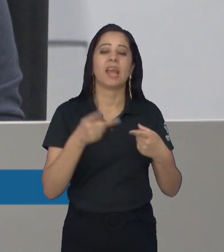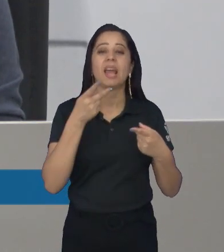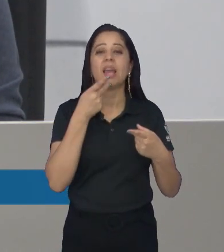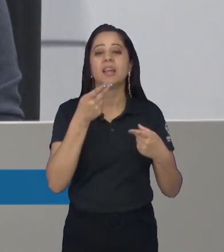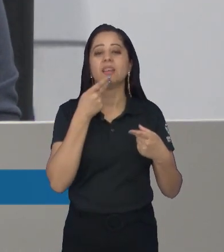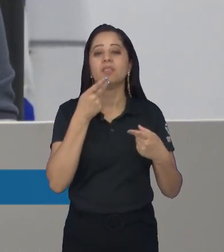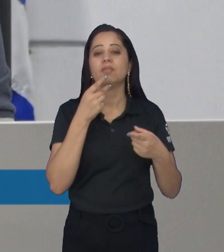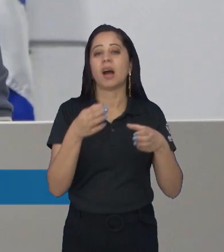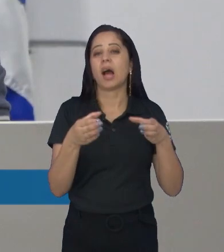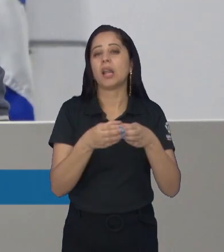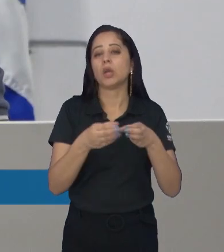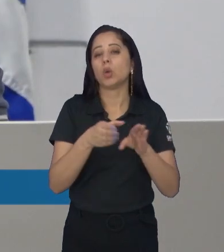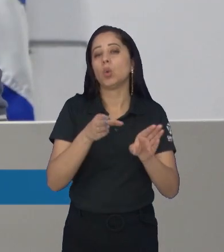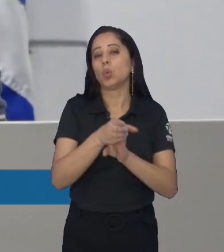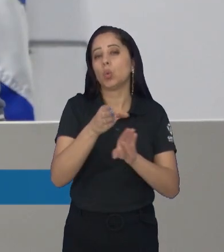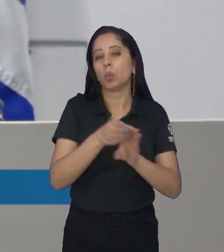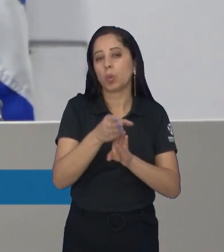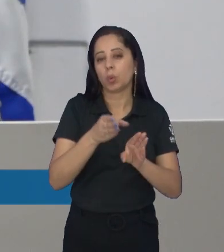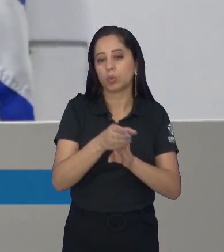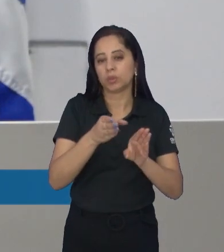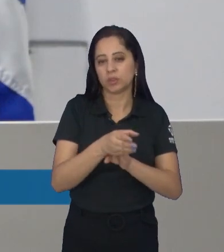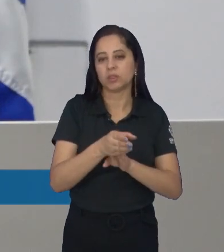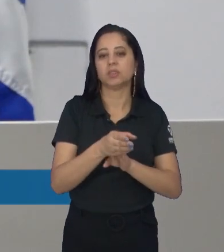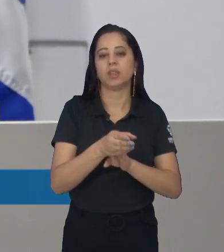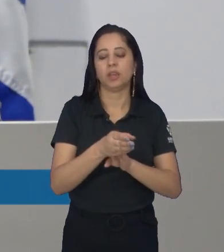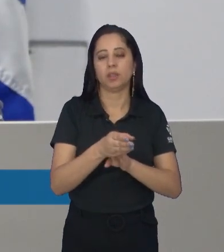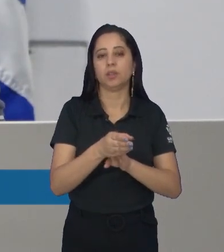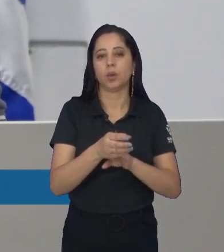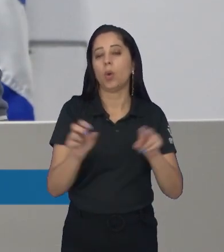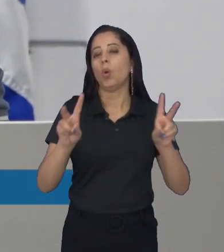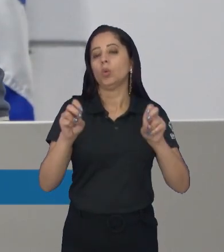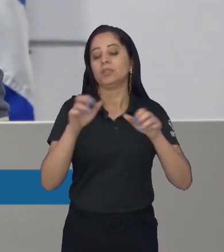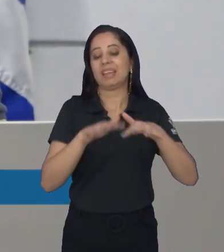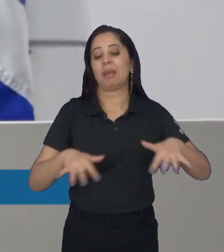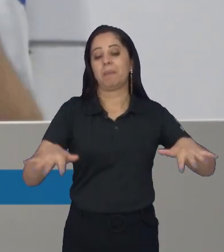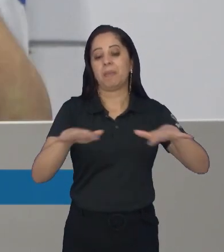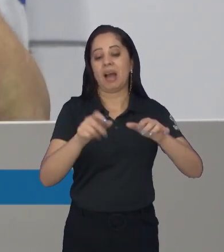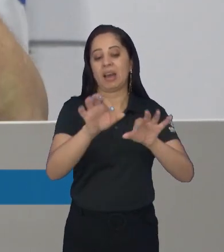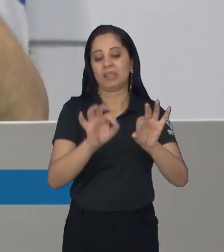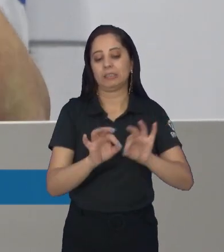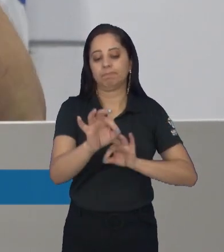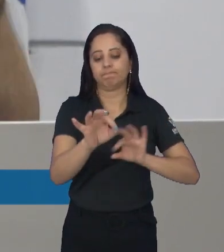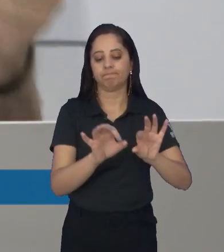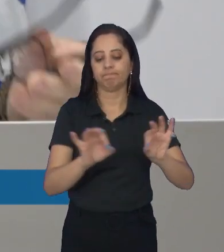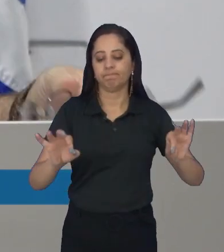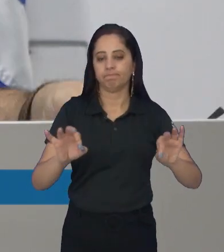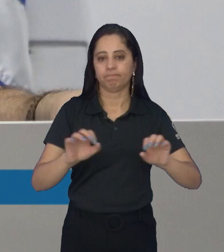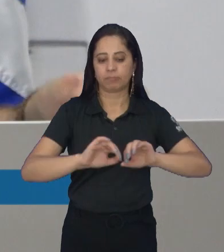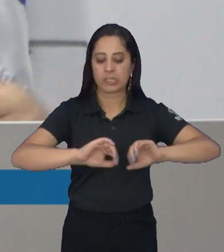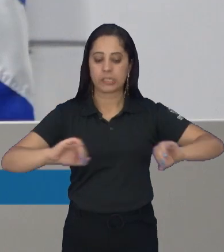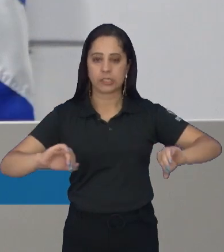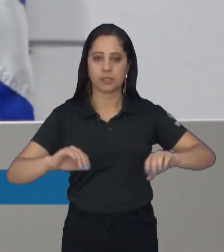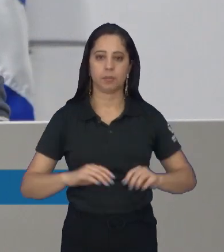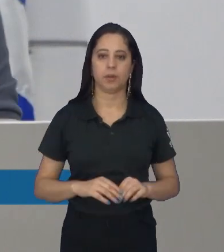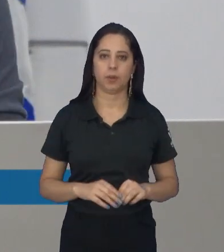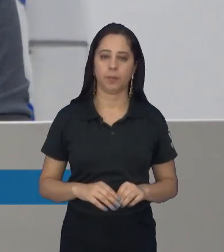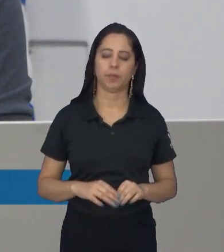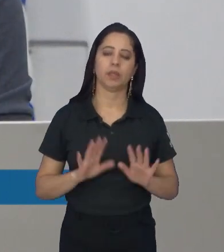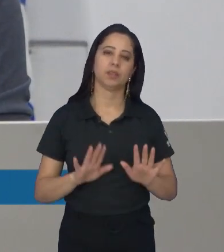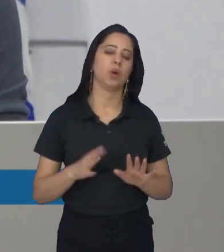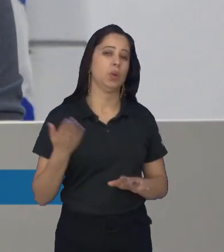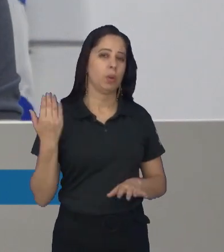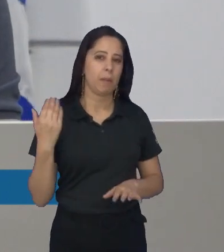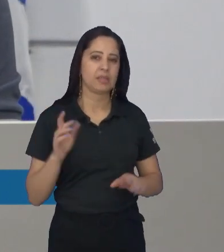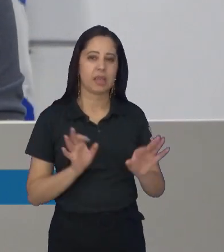do Conselho gestor do plano diretor em relação a matéria do zoneamento né na verdade é o seguinte quando nós fizemos o plano diretor